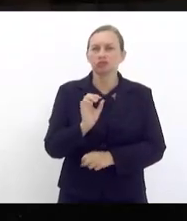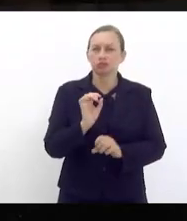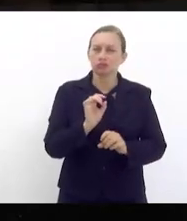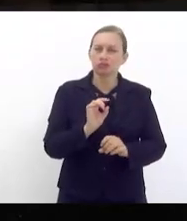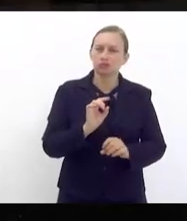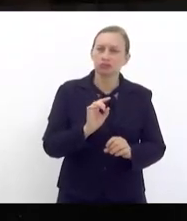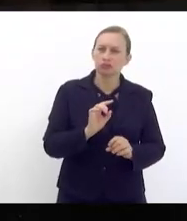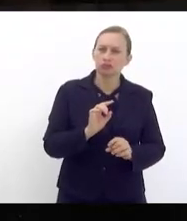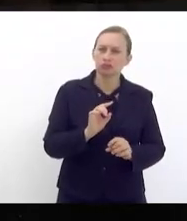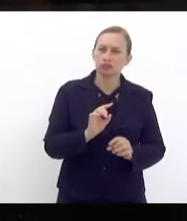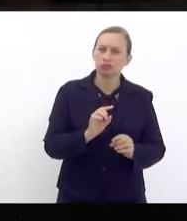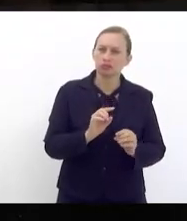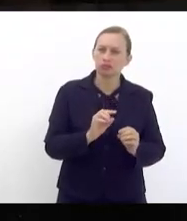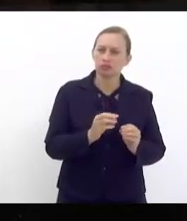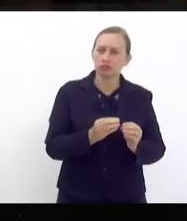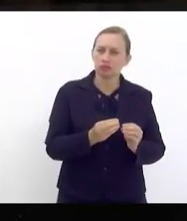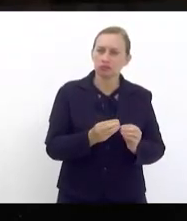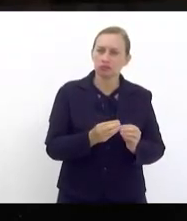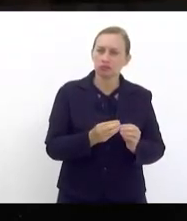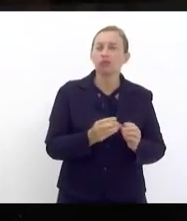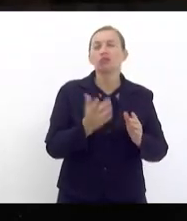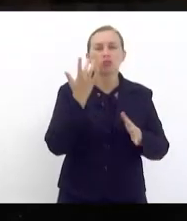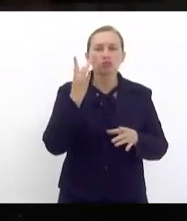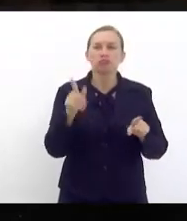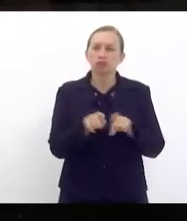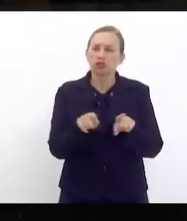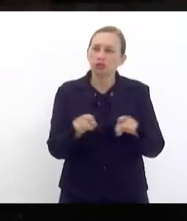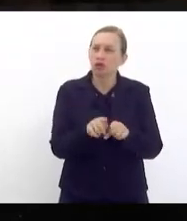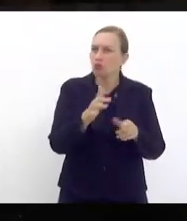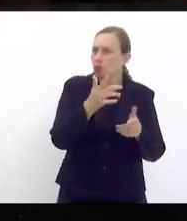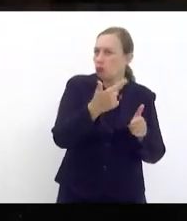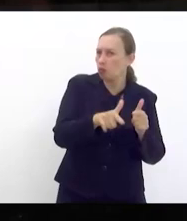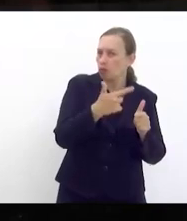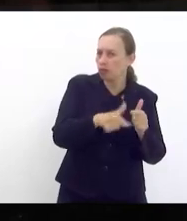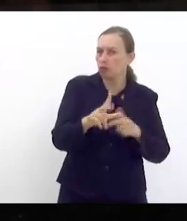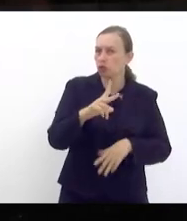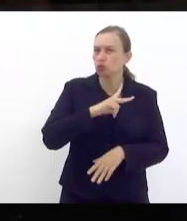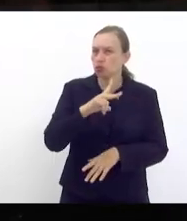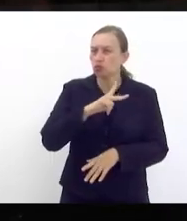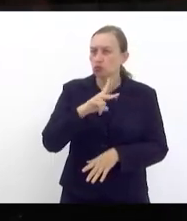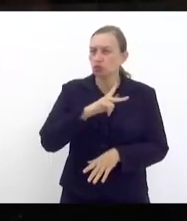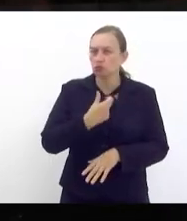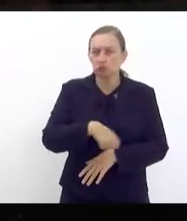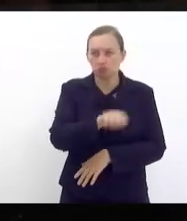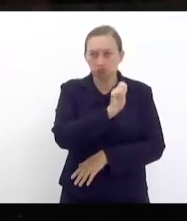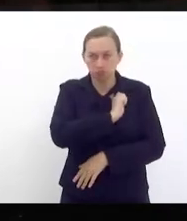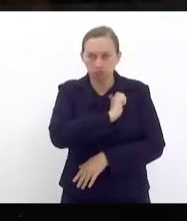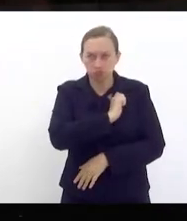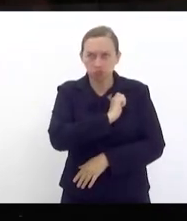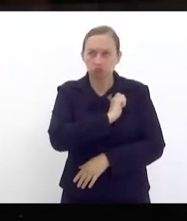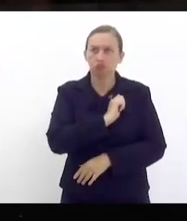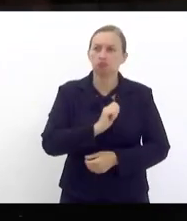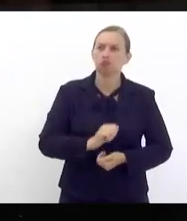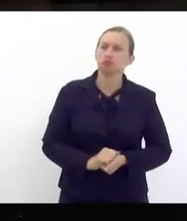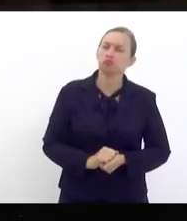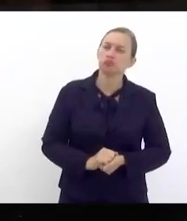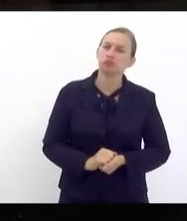também um dos problemas que está apontado no próprio regime de recuperação fiscal